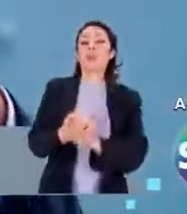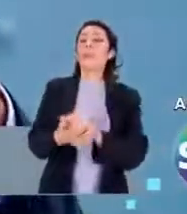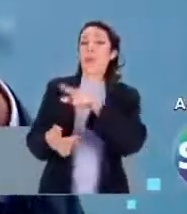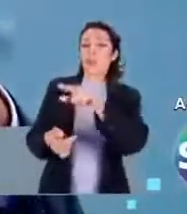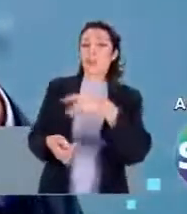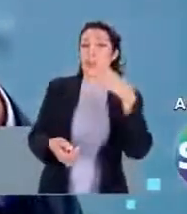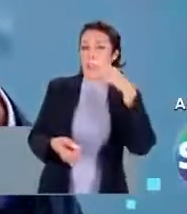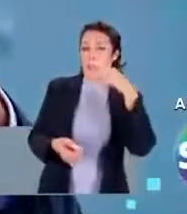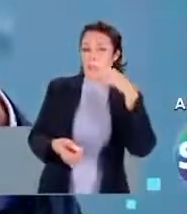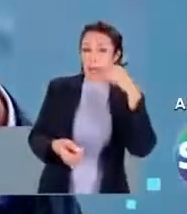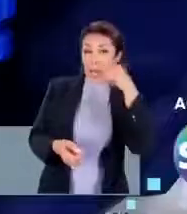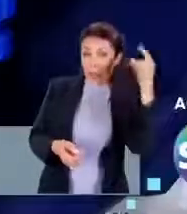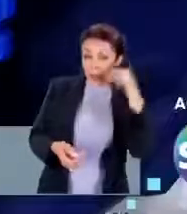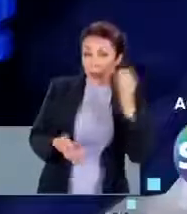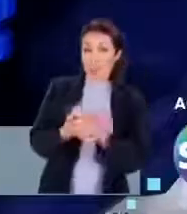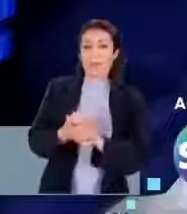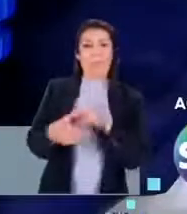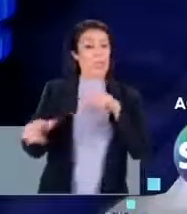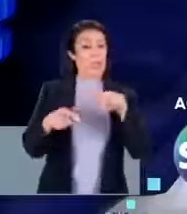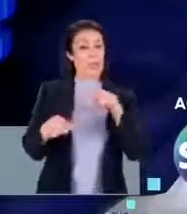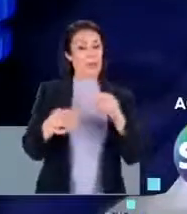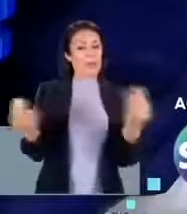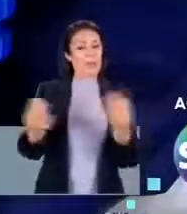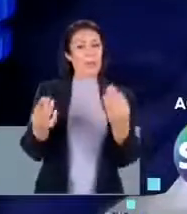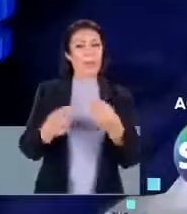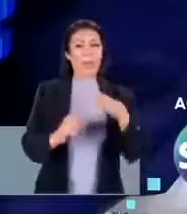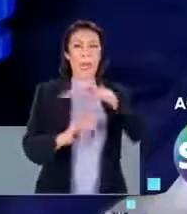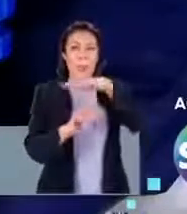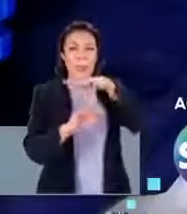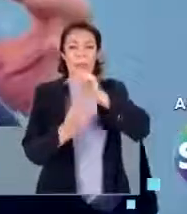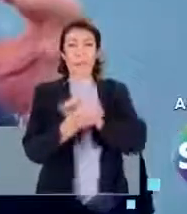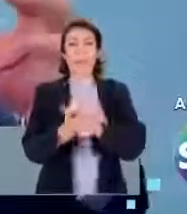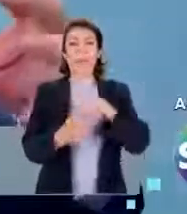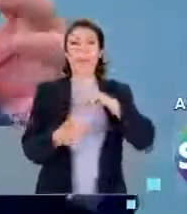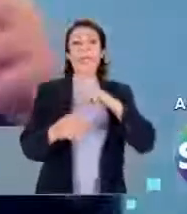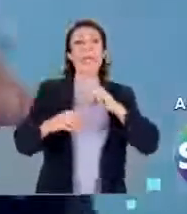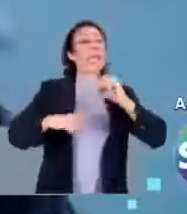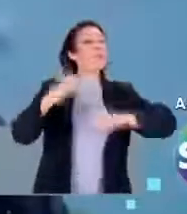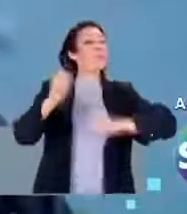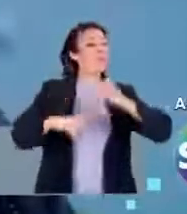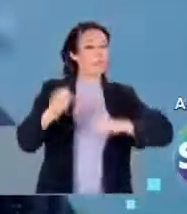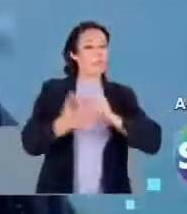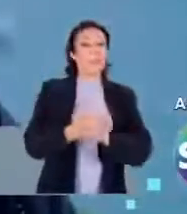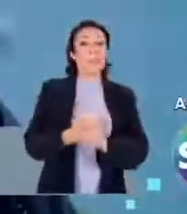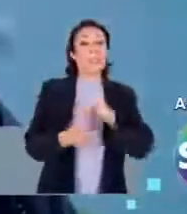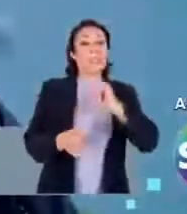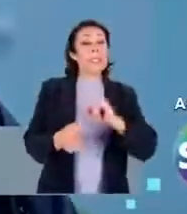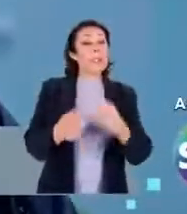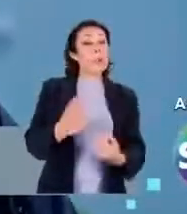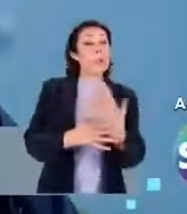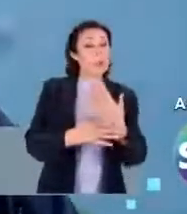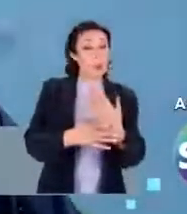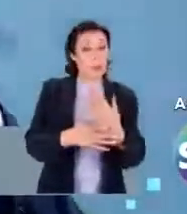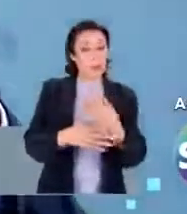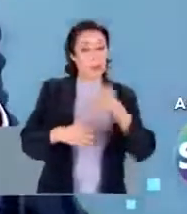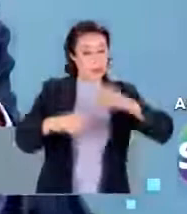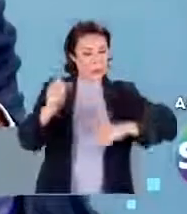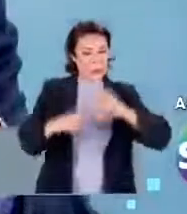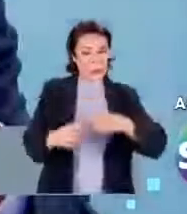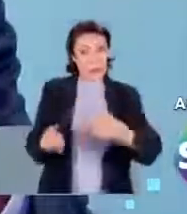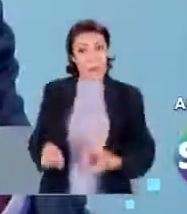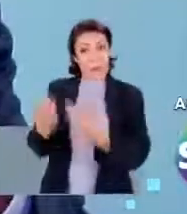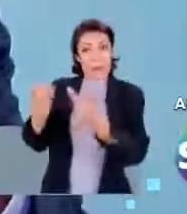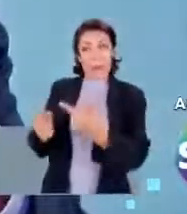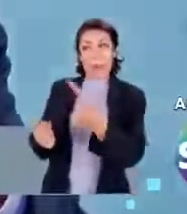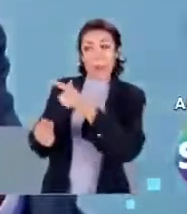do do do tá fazendo um belo trabalho do Paraná ele tem lá uma indústria quando esse produto Industrial do Paraná é